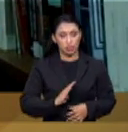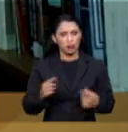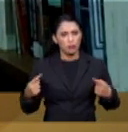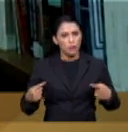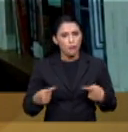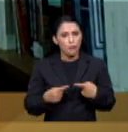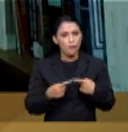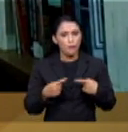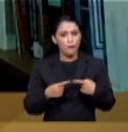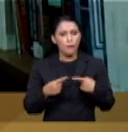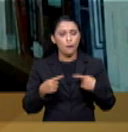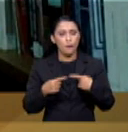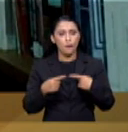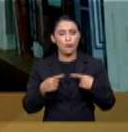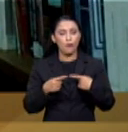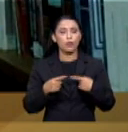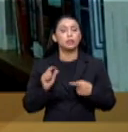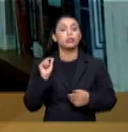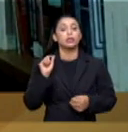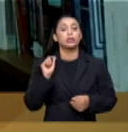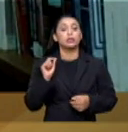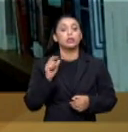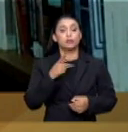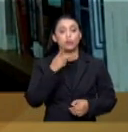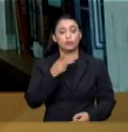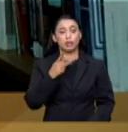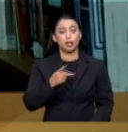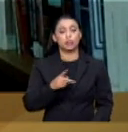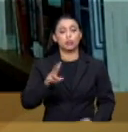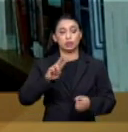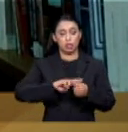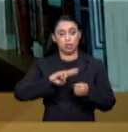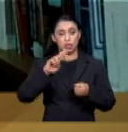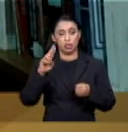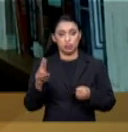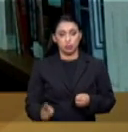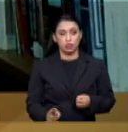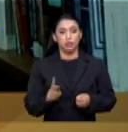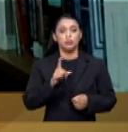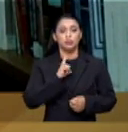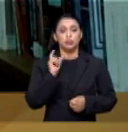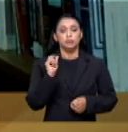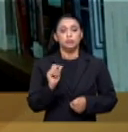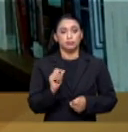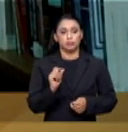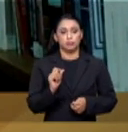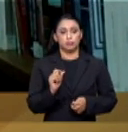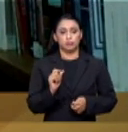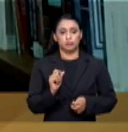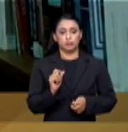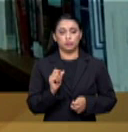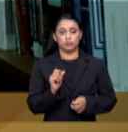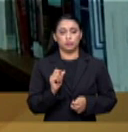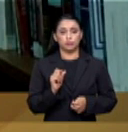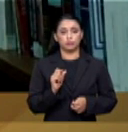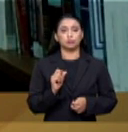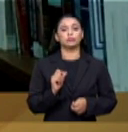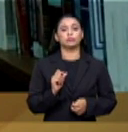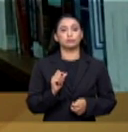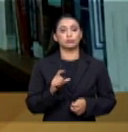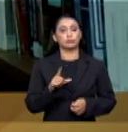a questão de ordem suscitada pela Advocacia Geral da União. De fato, senhores ministros, há